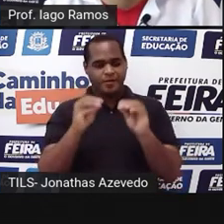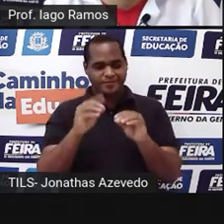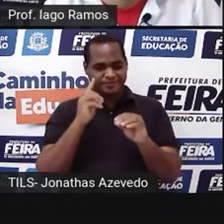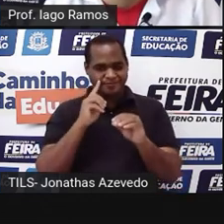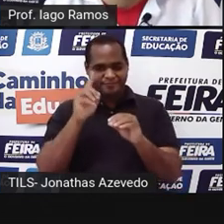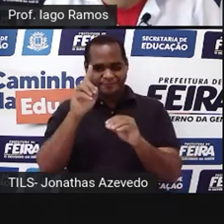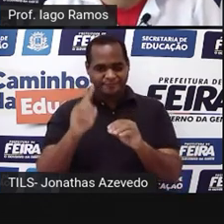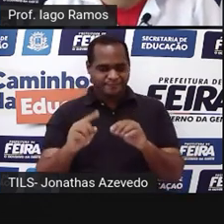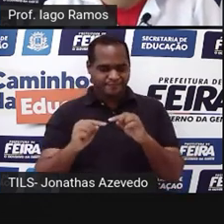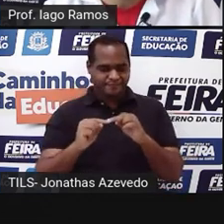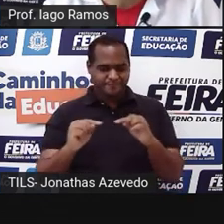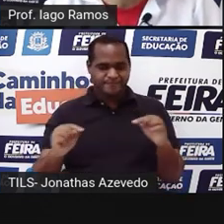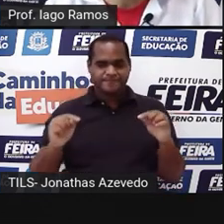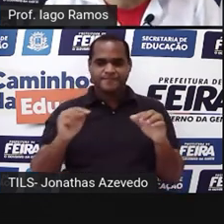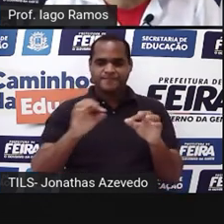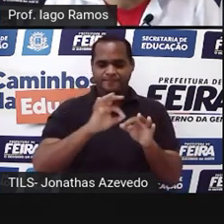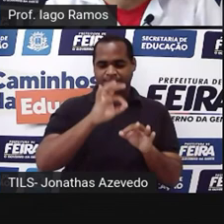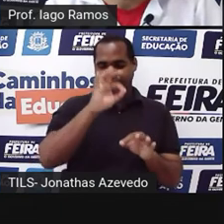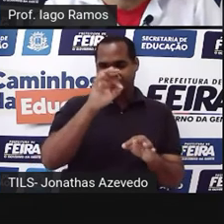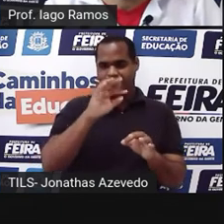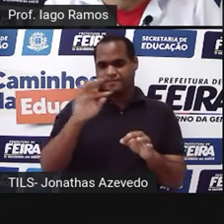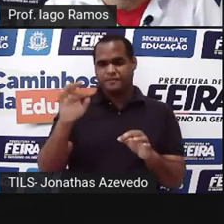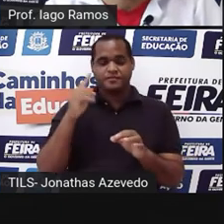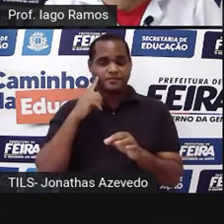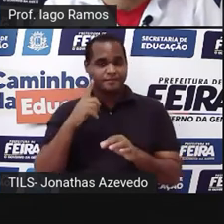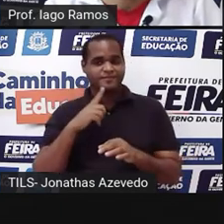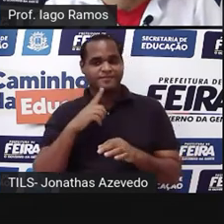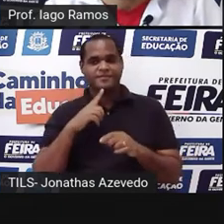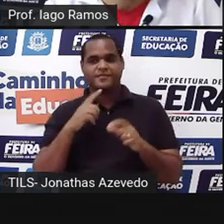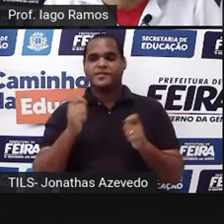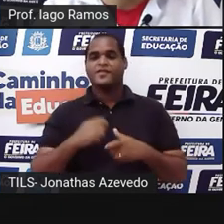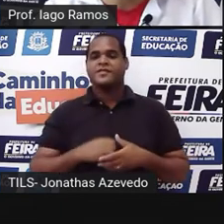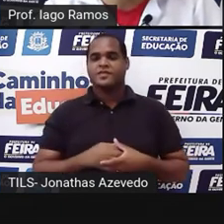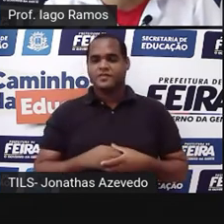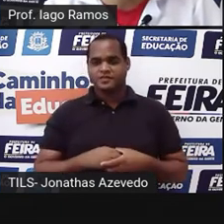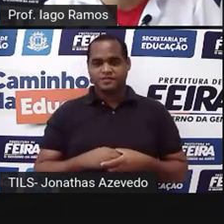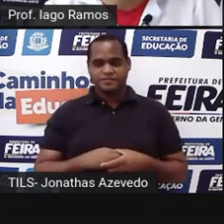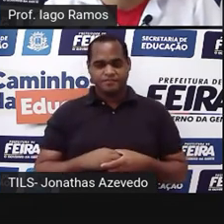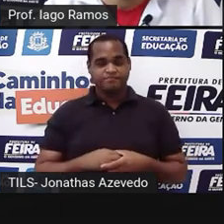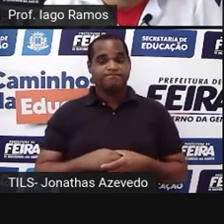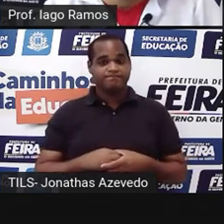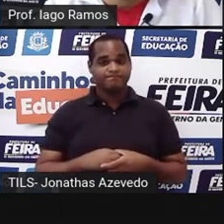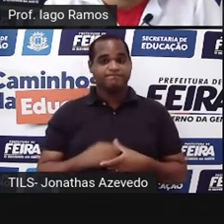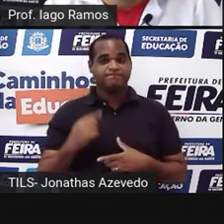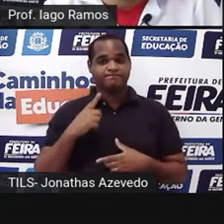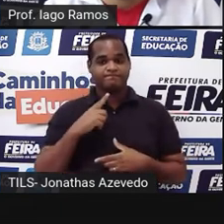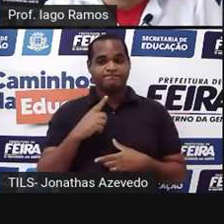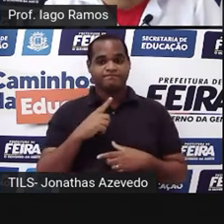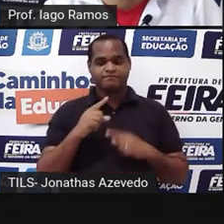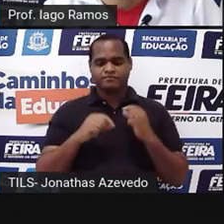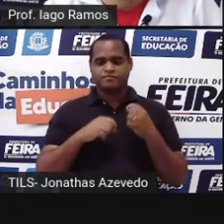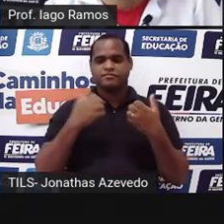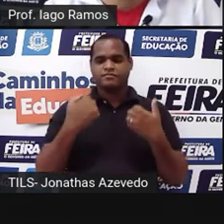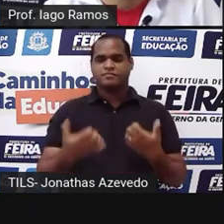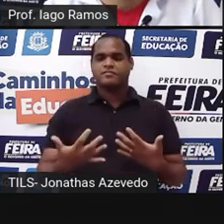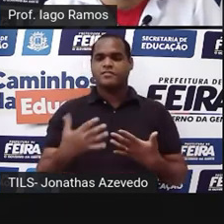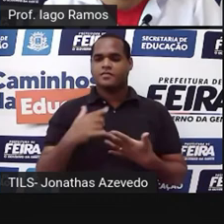lados do retângulozinho menor. Então, fazendo aqui, ó,